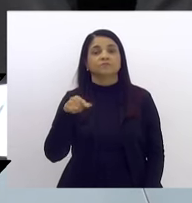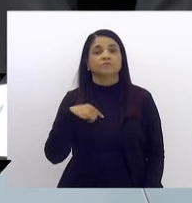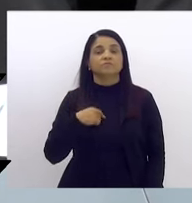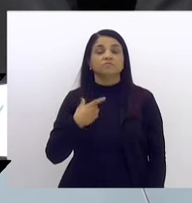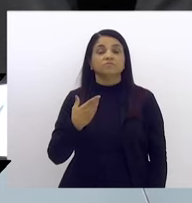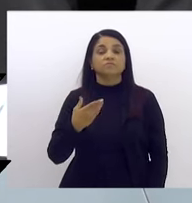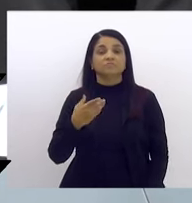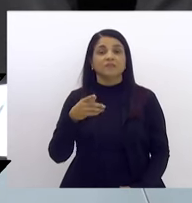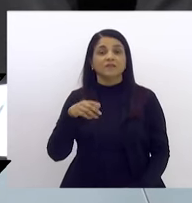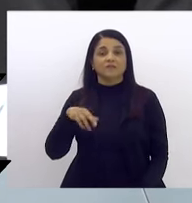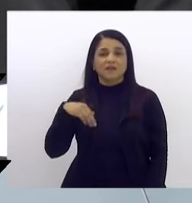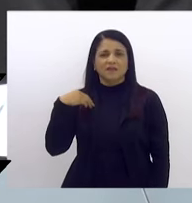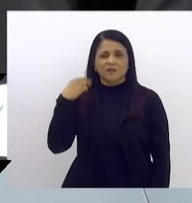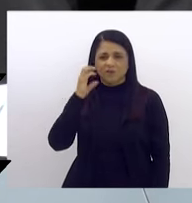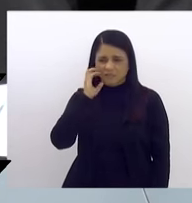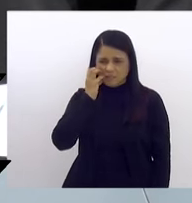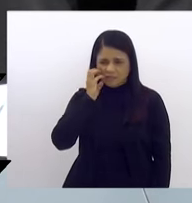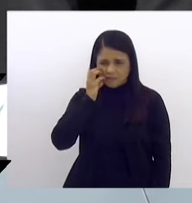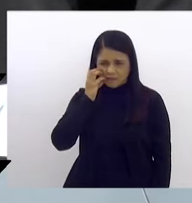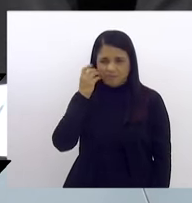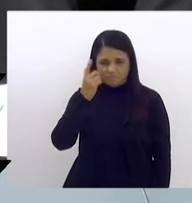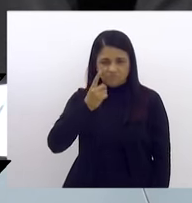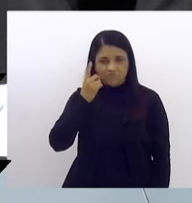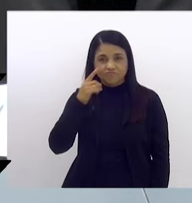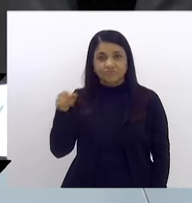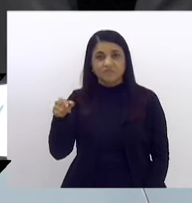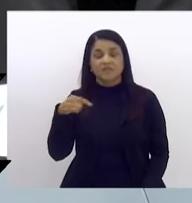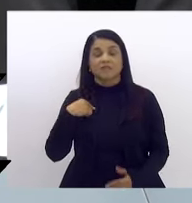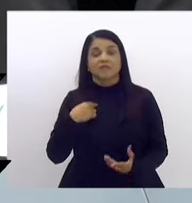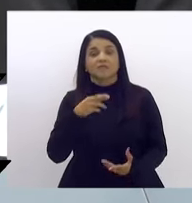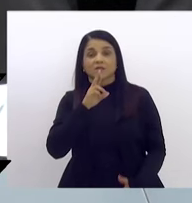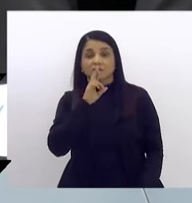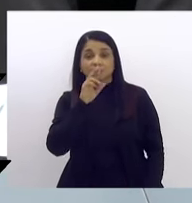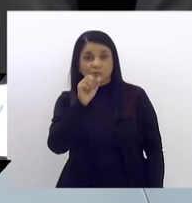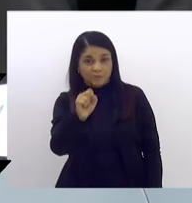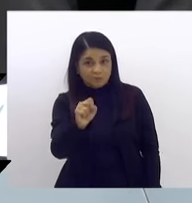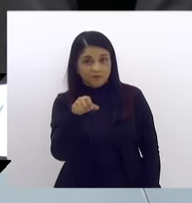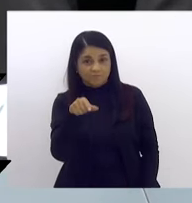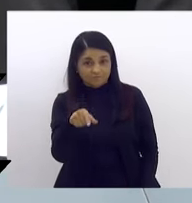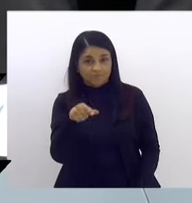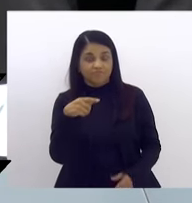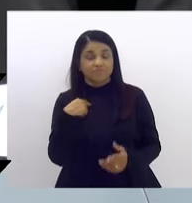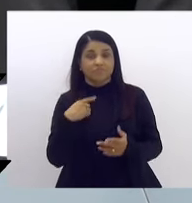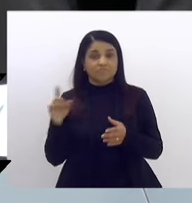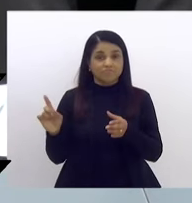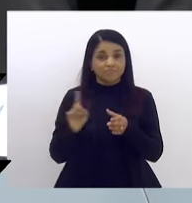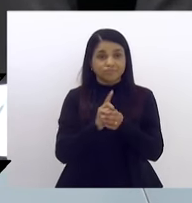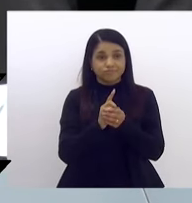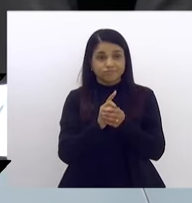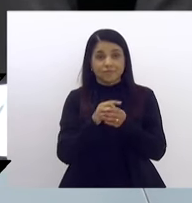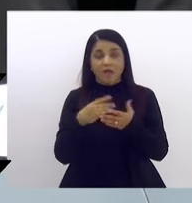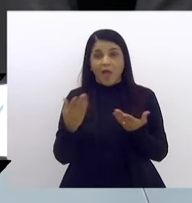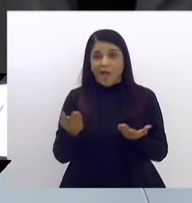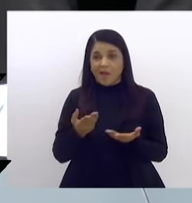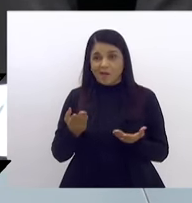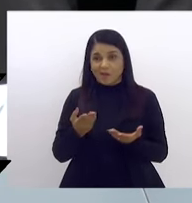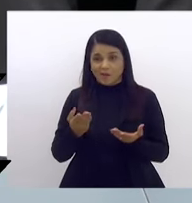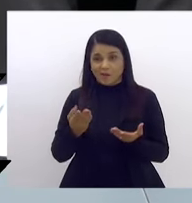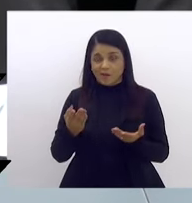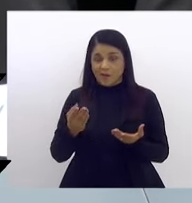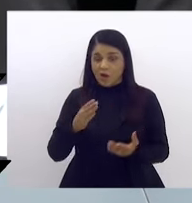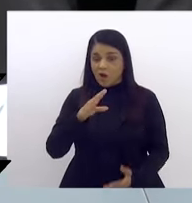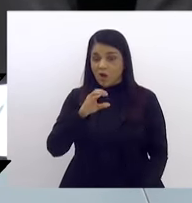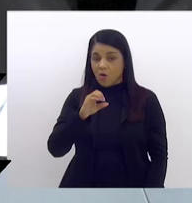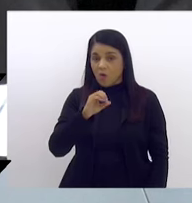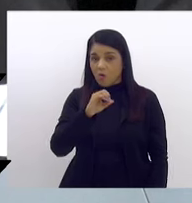revogá-la e deu coautoria com o deputado Rodrigo Amorim agora o deputado deu coautoria